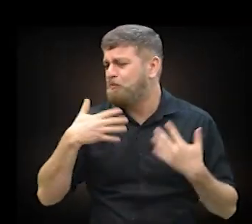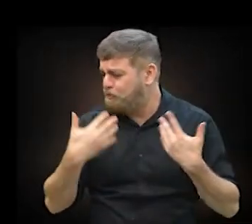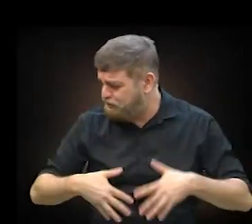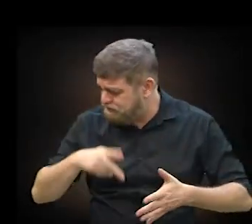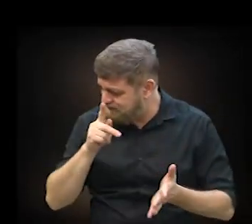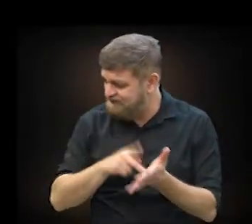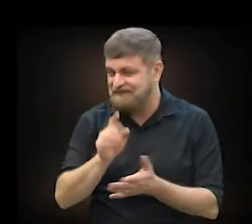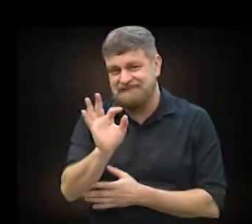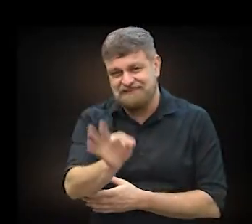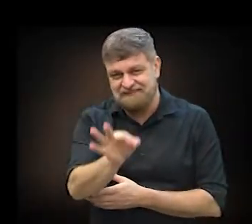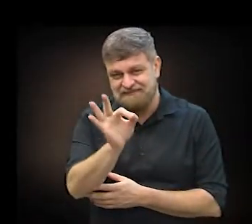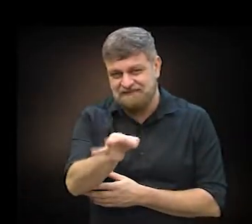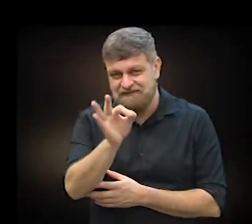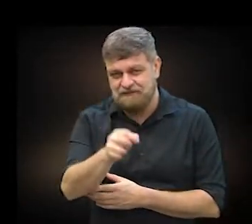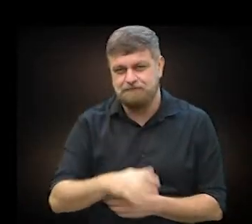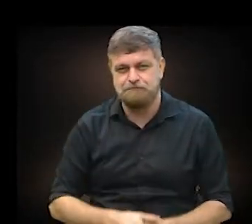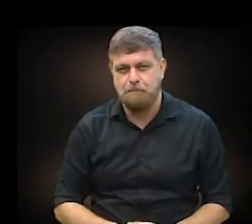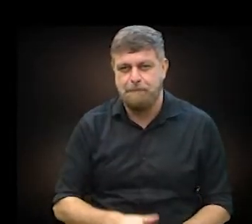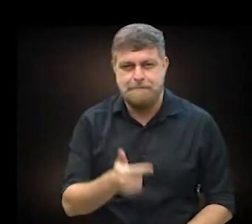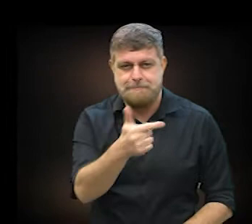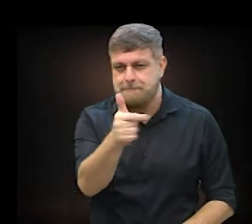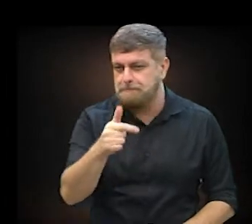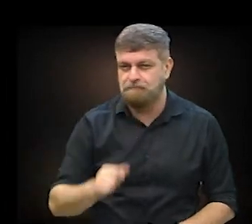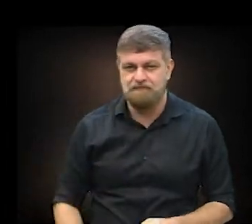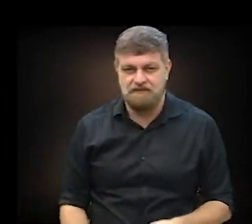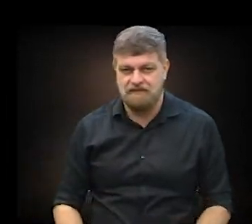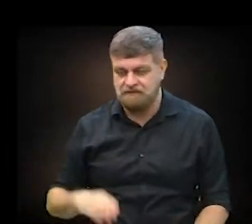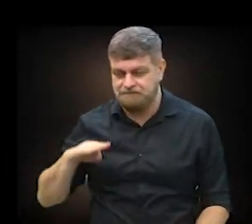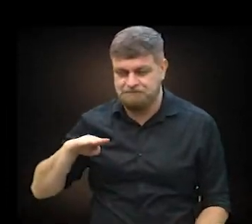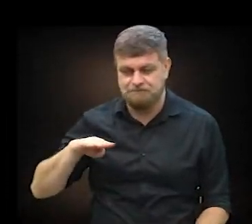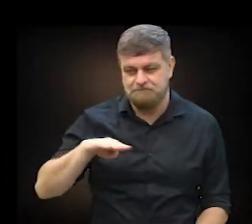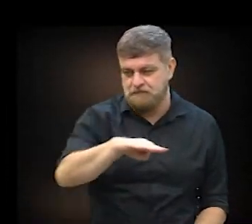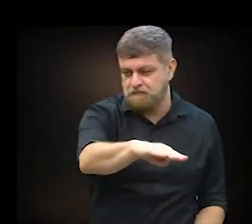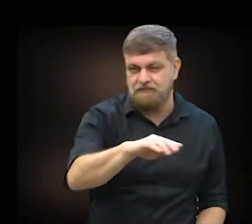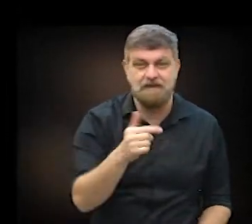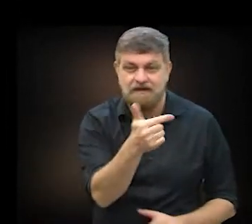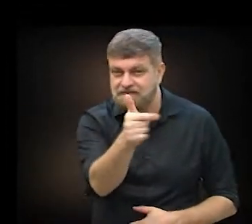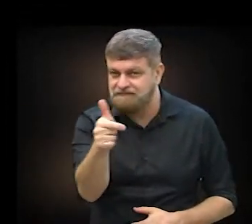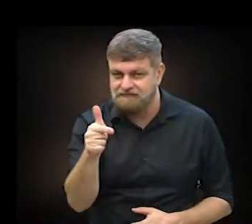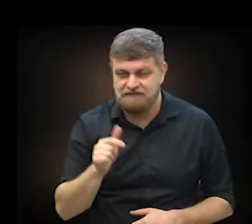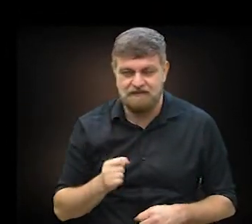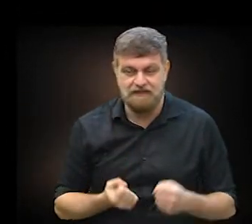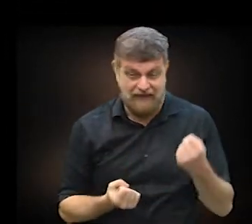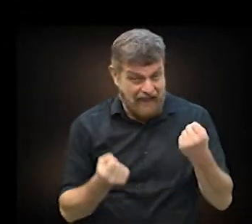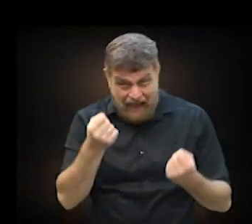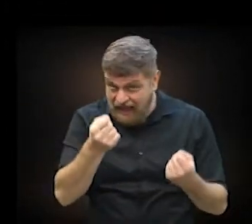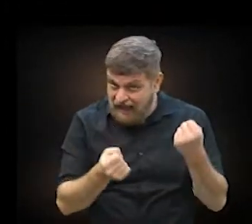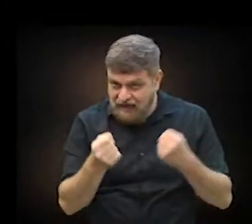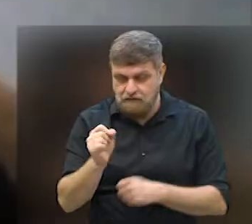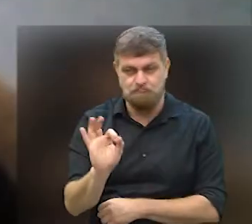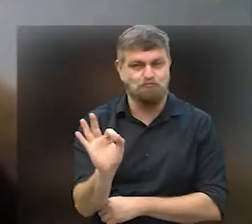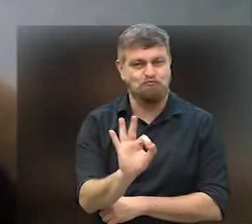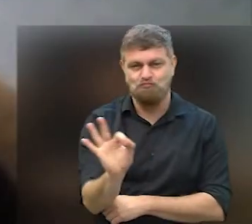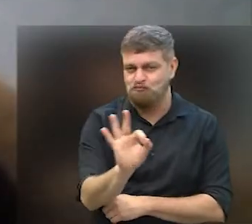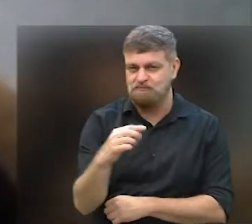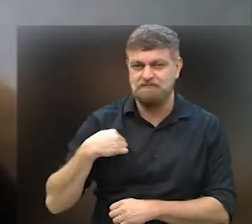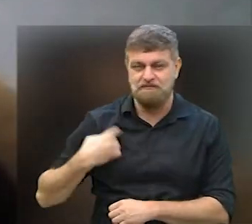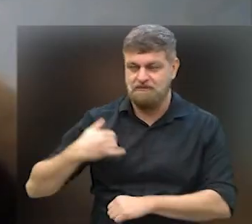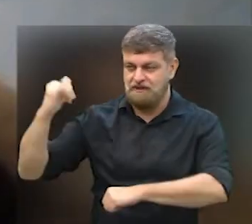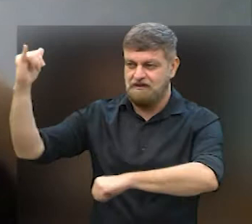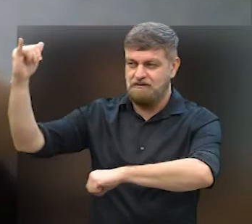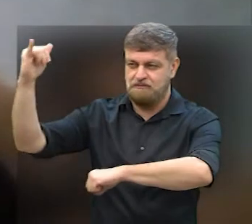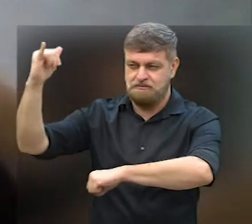no Everest e a gente não pode contar com transporte terrestre, por exemplo, porque não chega carro até lá. A Tá. gente